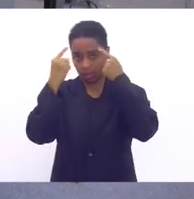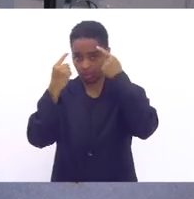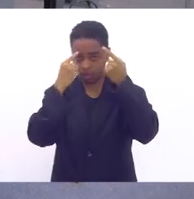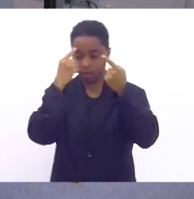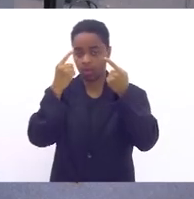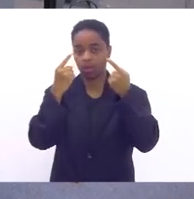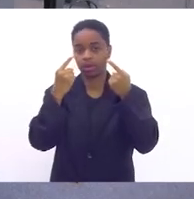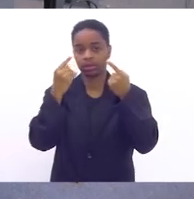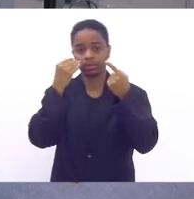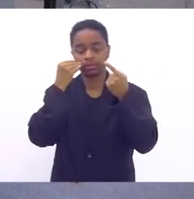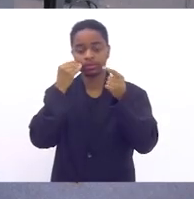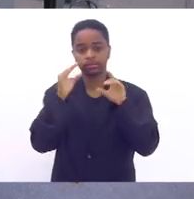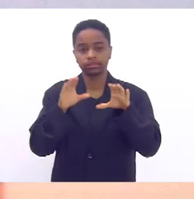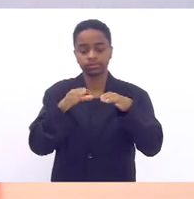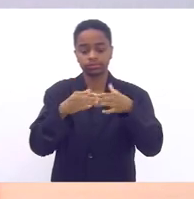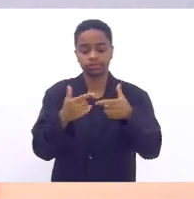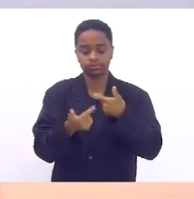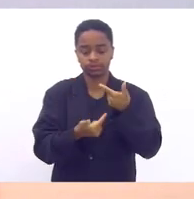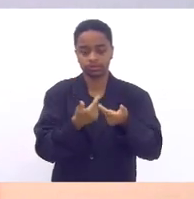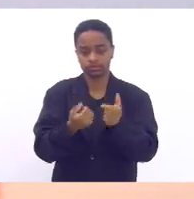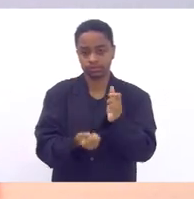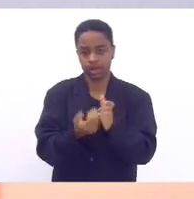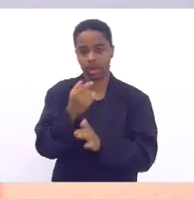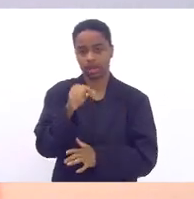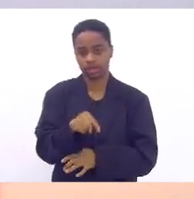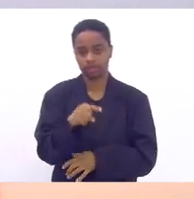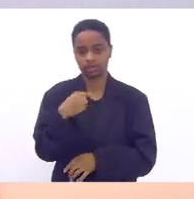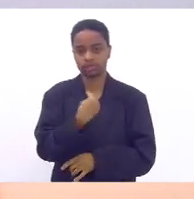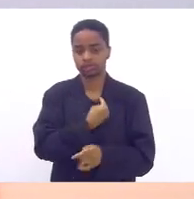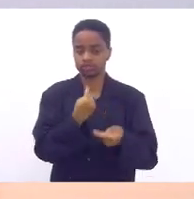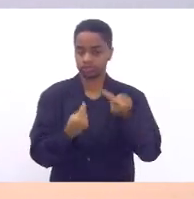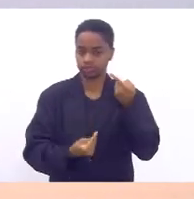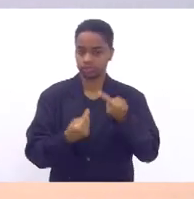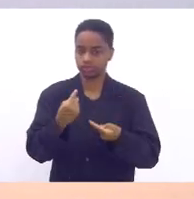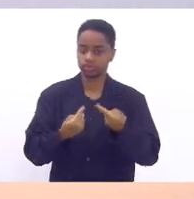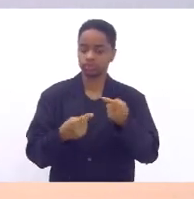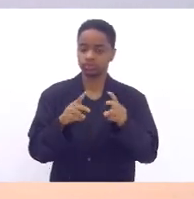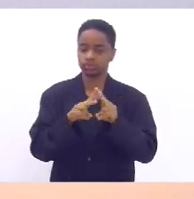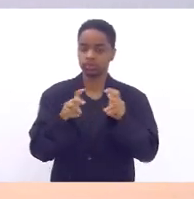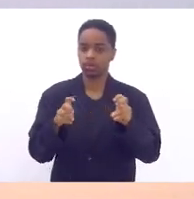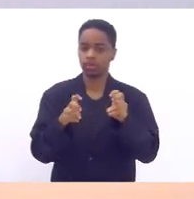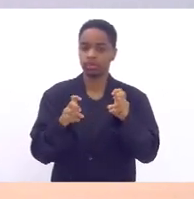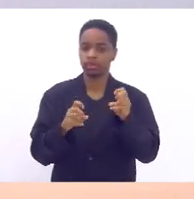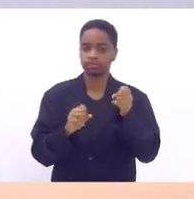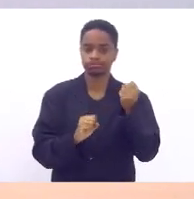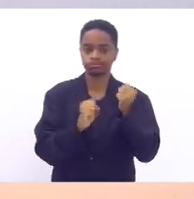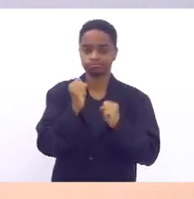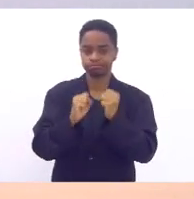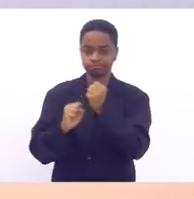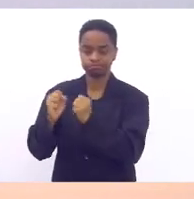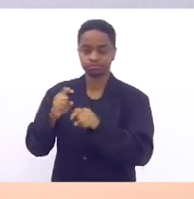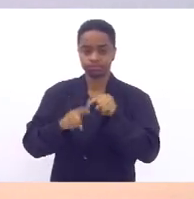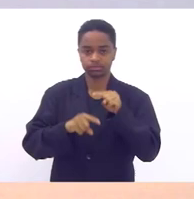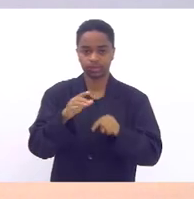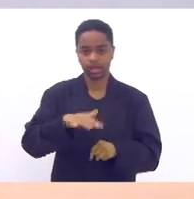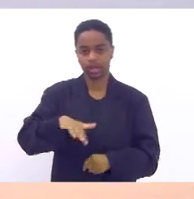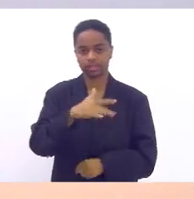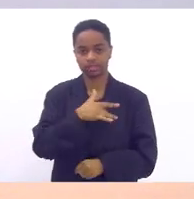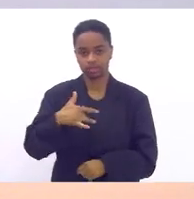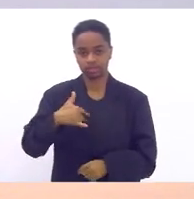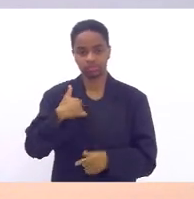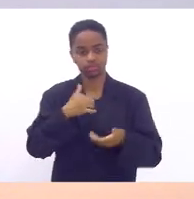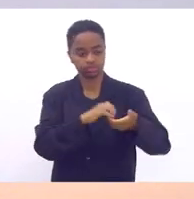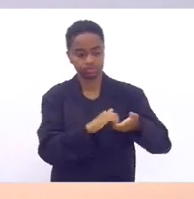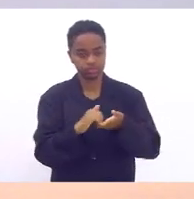criação dessa frente parlamentar que tá discutindo aí o complexo industrial da Saúde queer cumprimentar Dr Mário